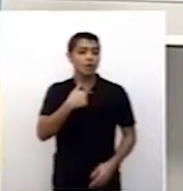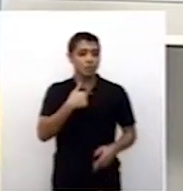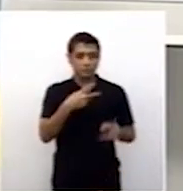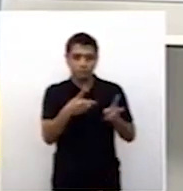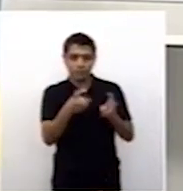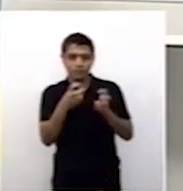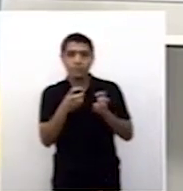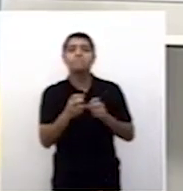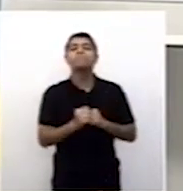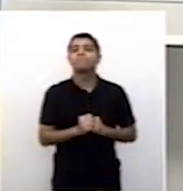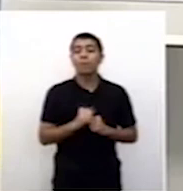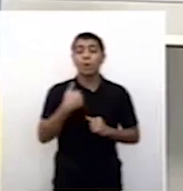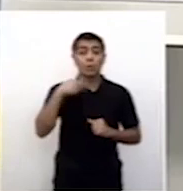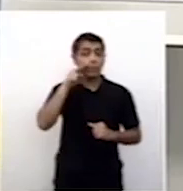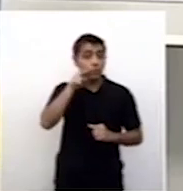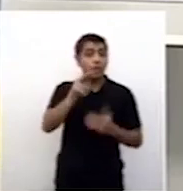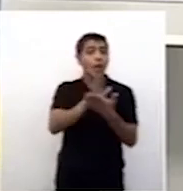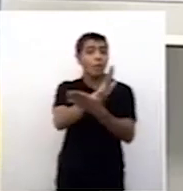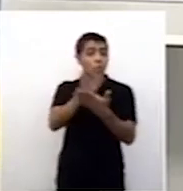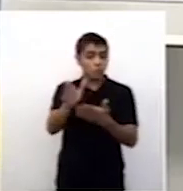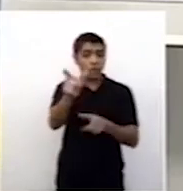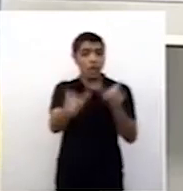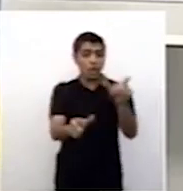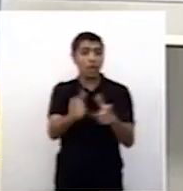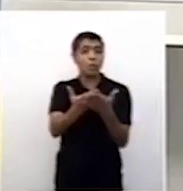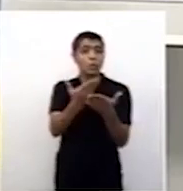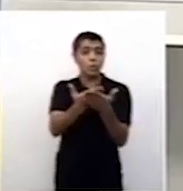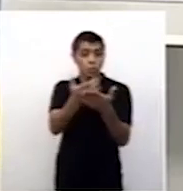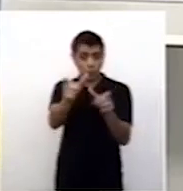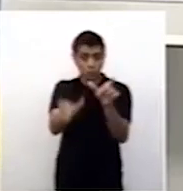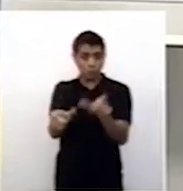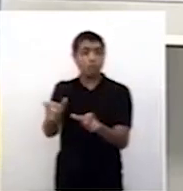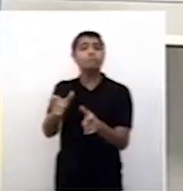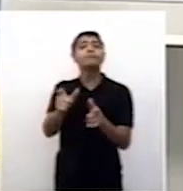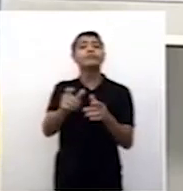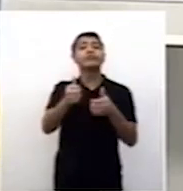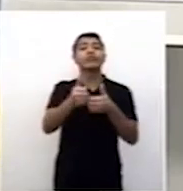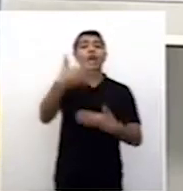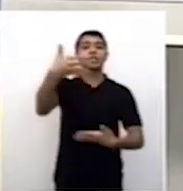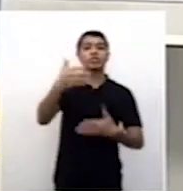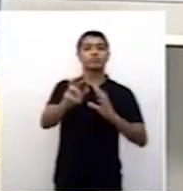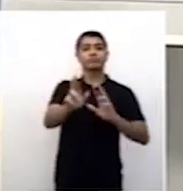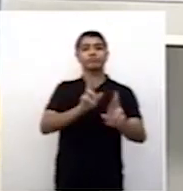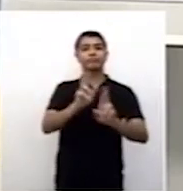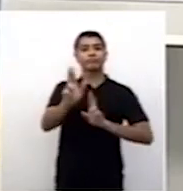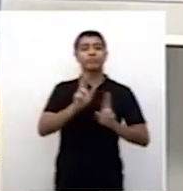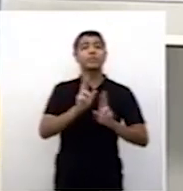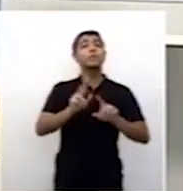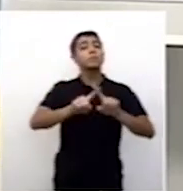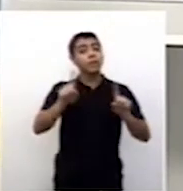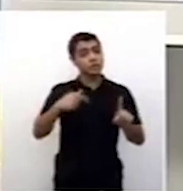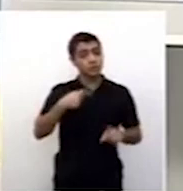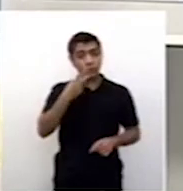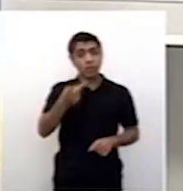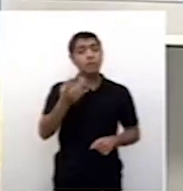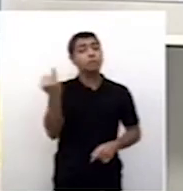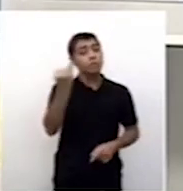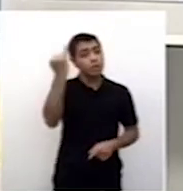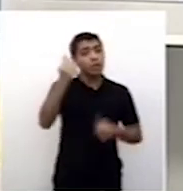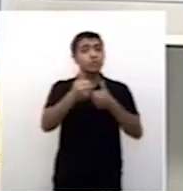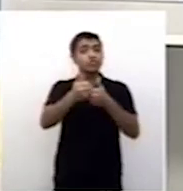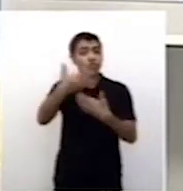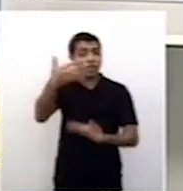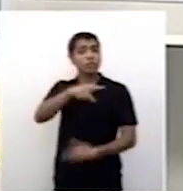de reforçar que o chat será uma ferramenta, uma espécie de termômetro da nossa aula. Sua interação será muito importante para o